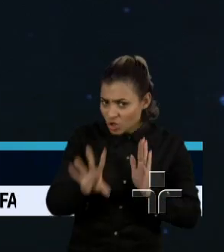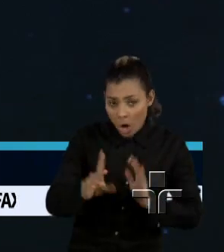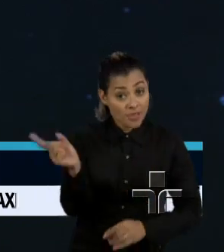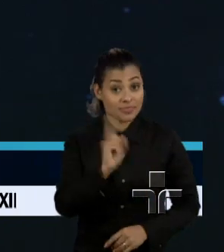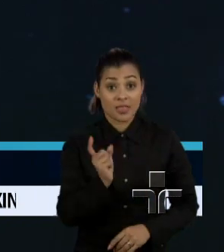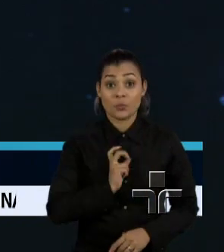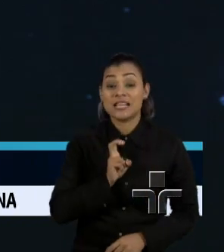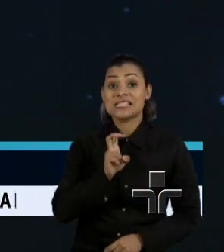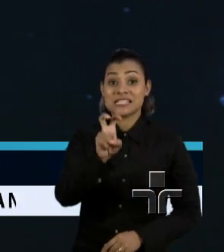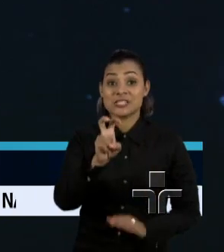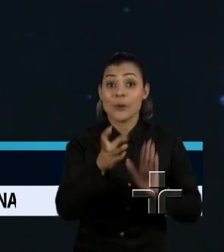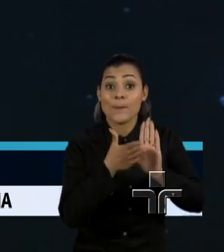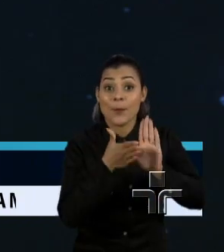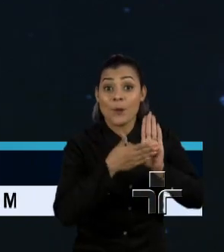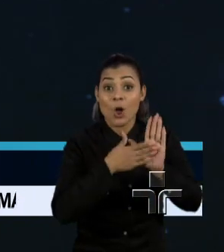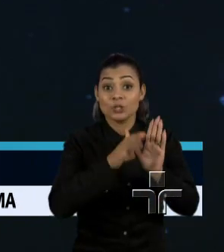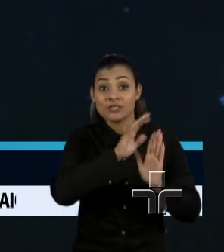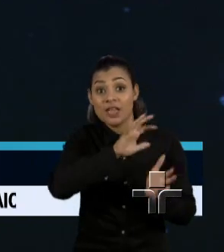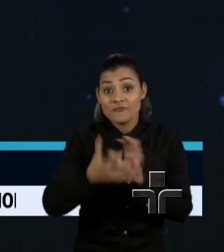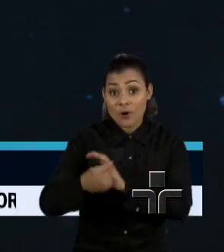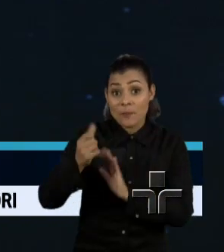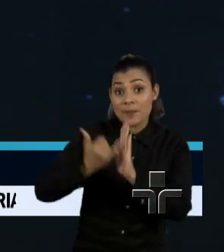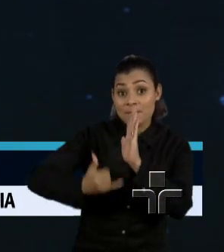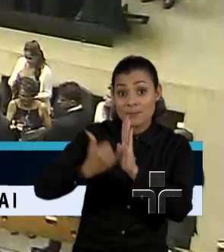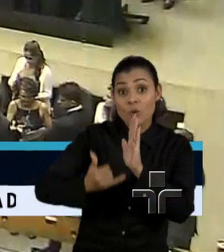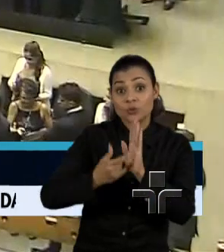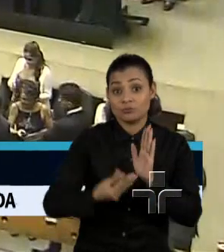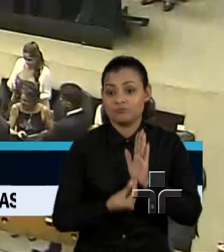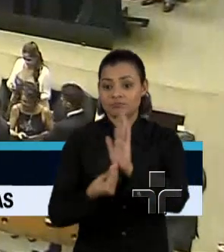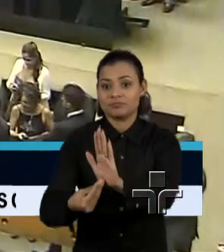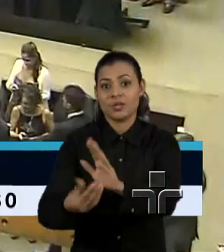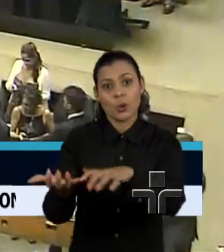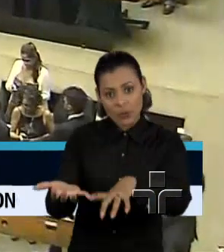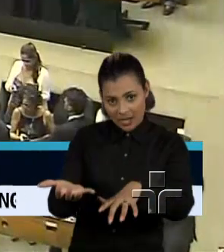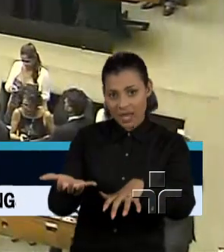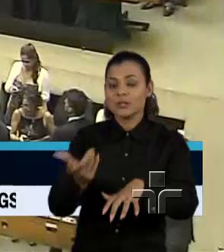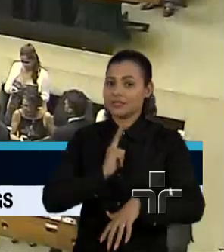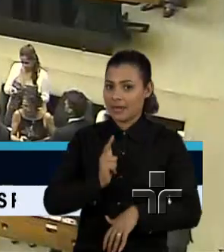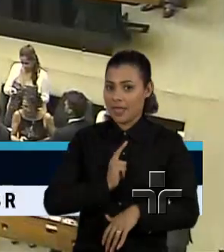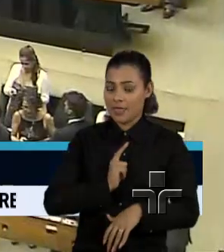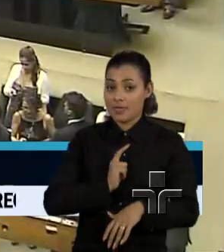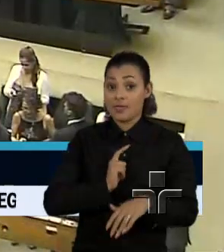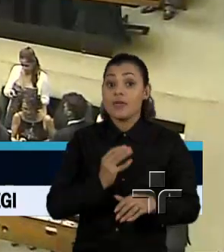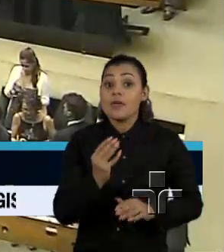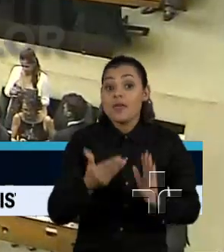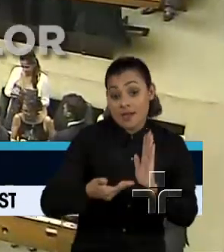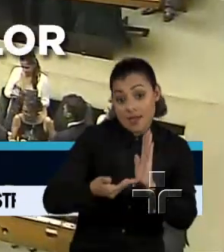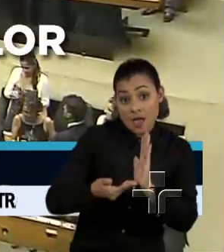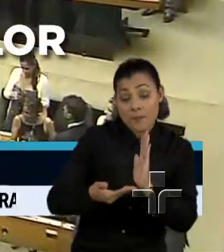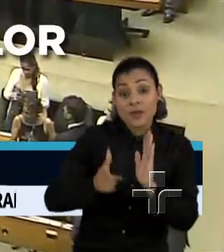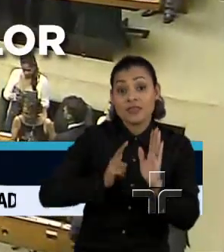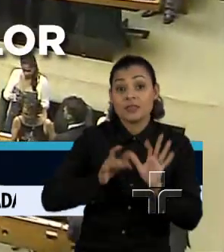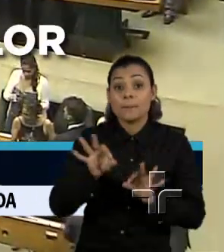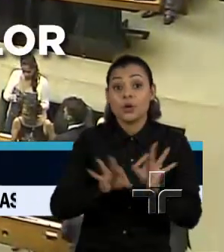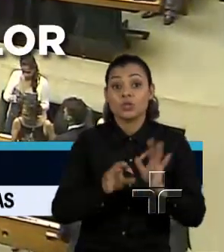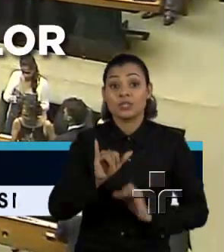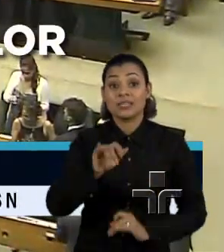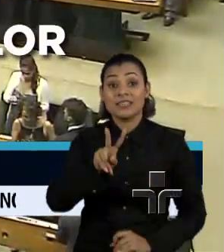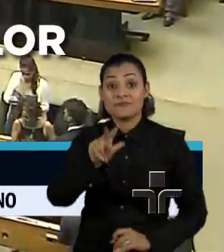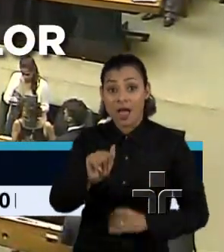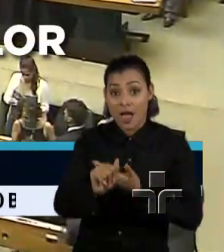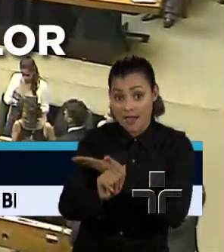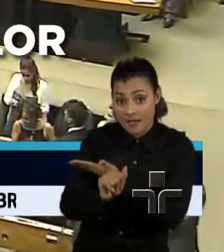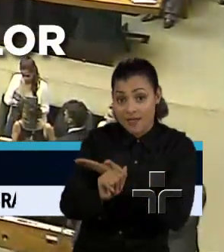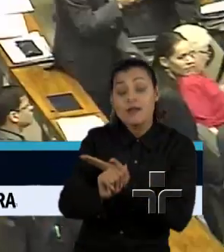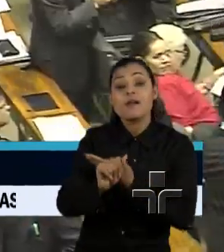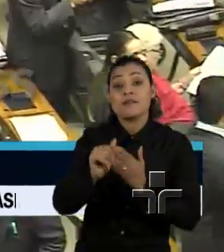5 propostas de reforma tributária tramitam no Congresso Nacional. Na Câmara está o projeto do IVA, o Imposto sobre